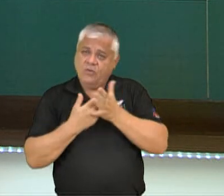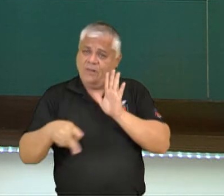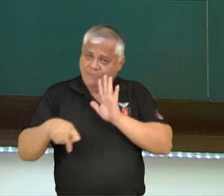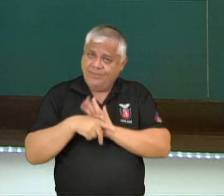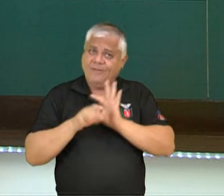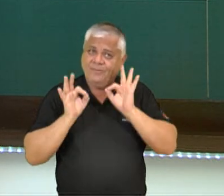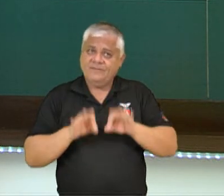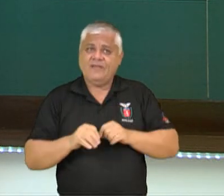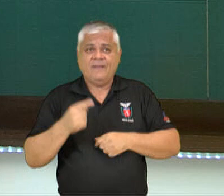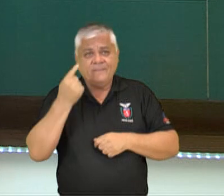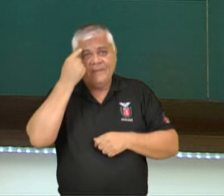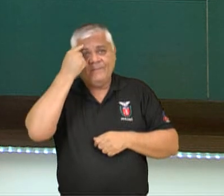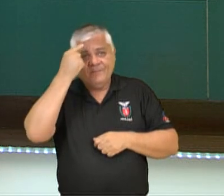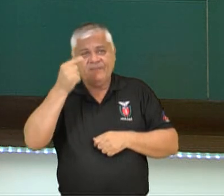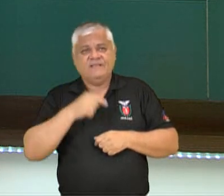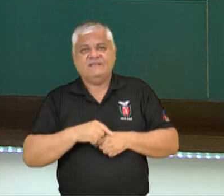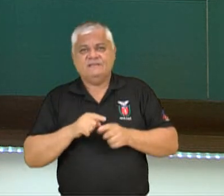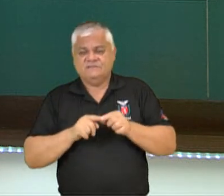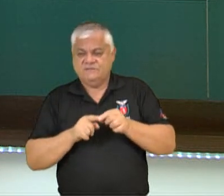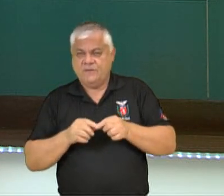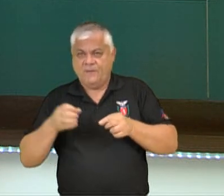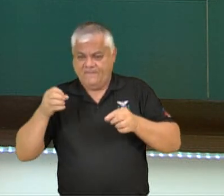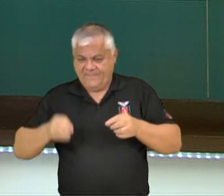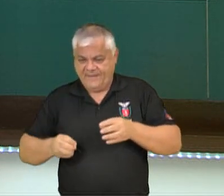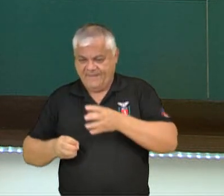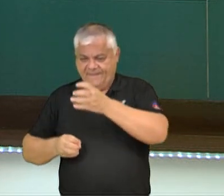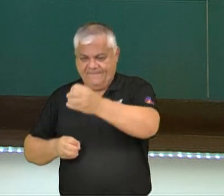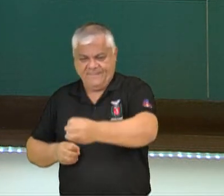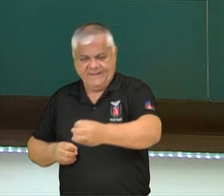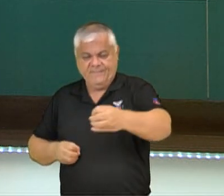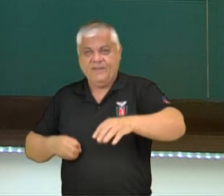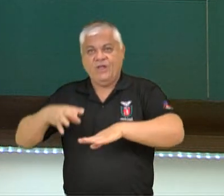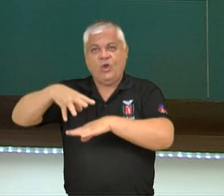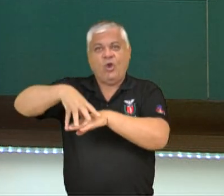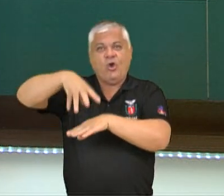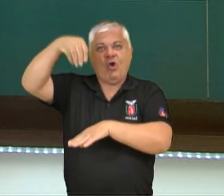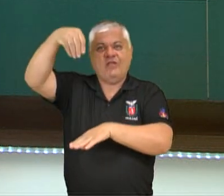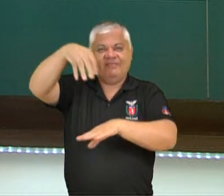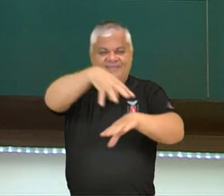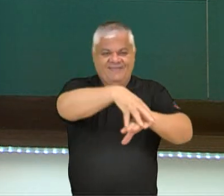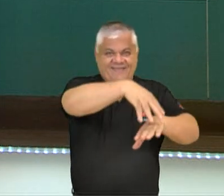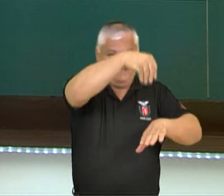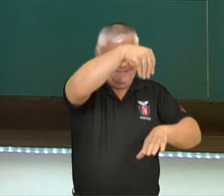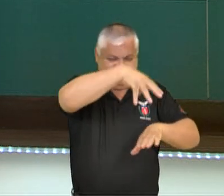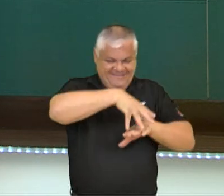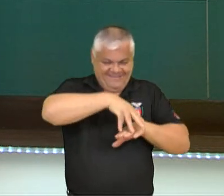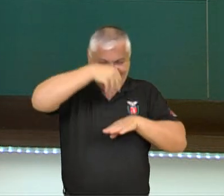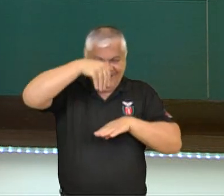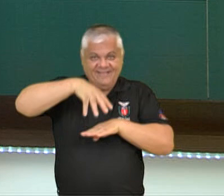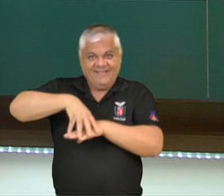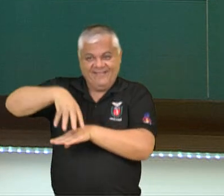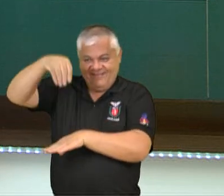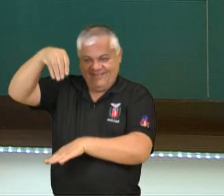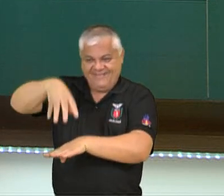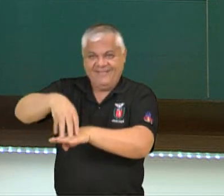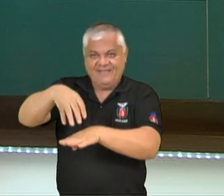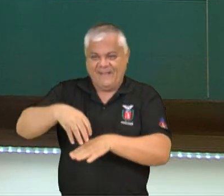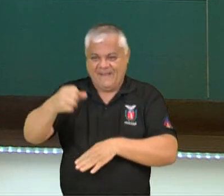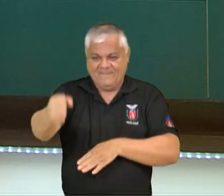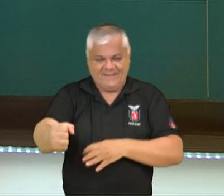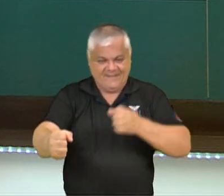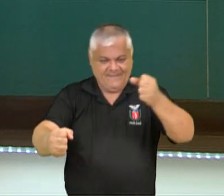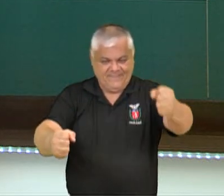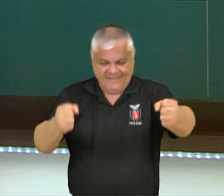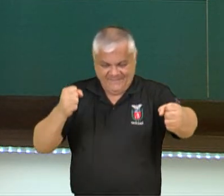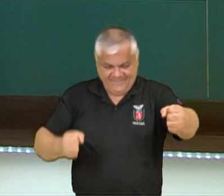e imaginei aqui, ó, vários cones distribuídos na nossa quadra, tá? Esses cones,